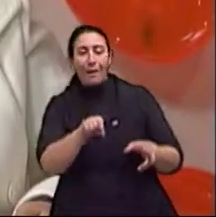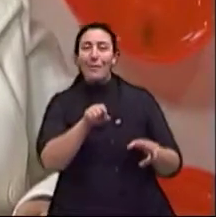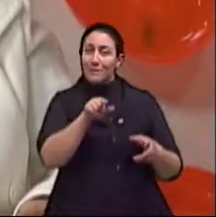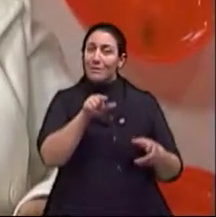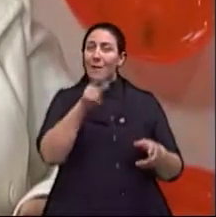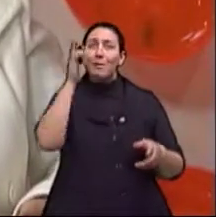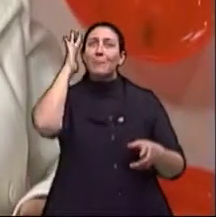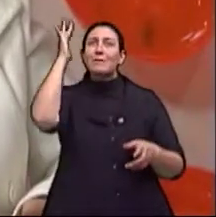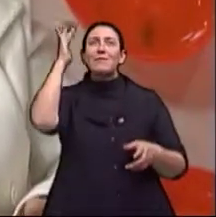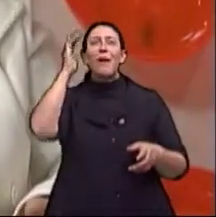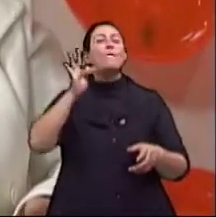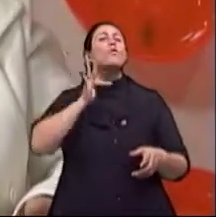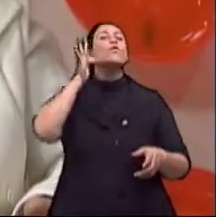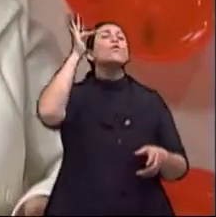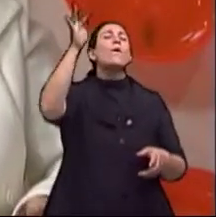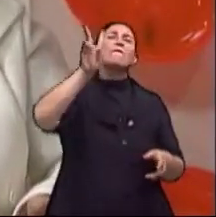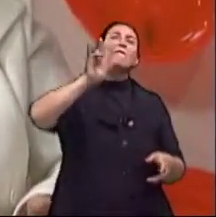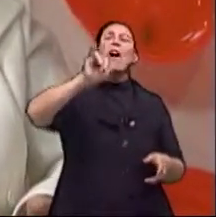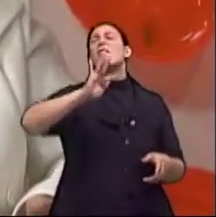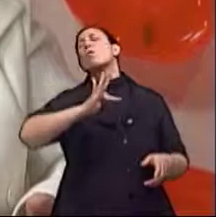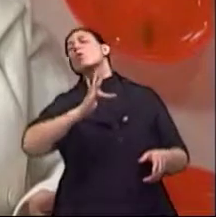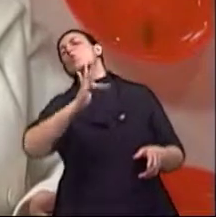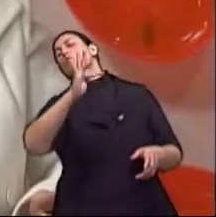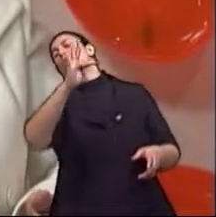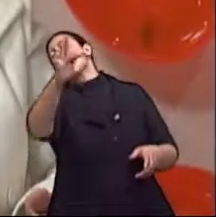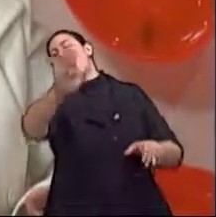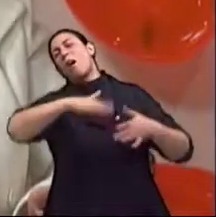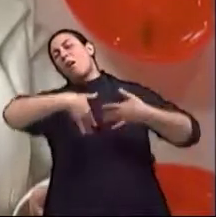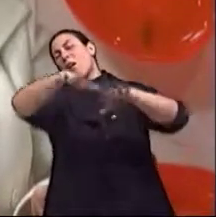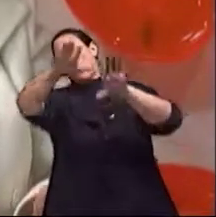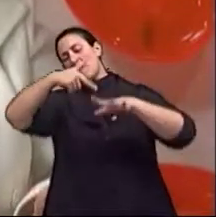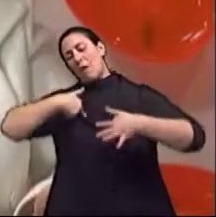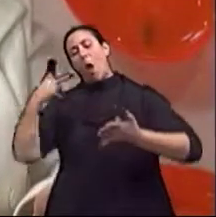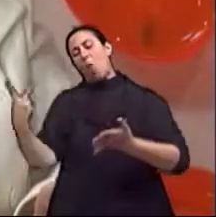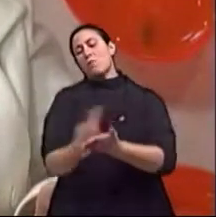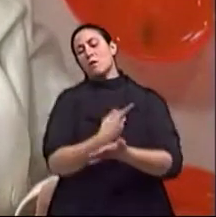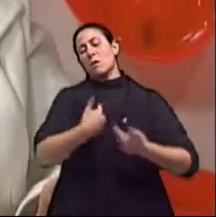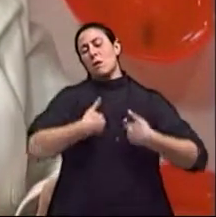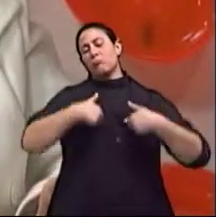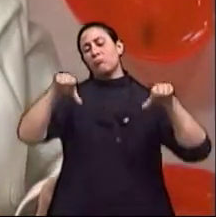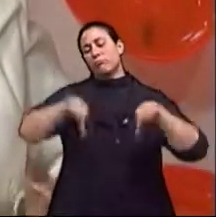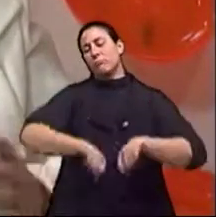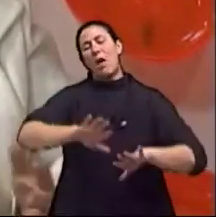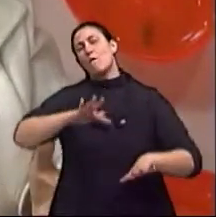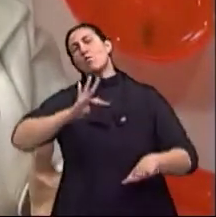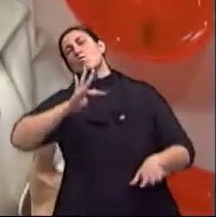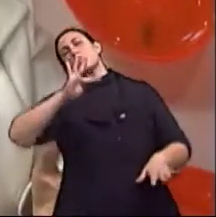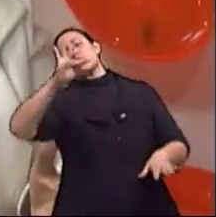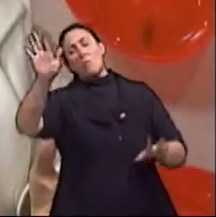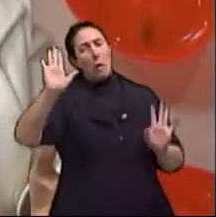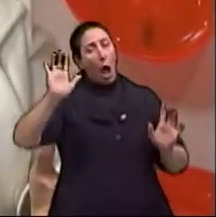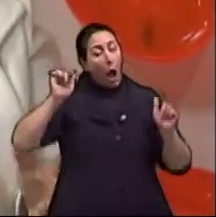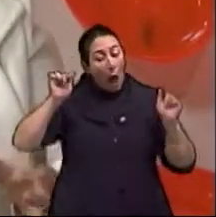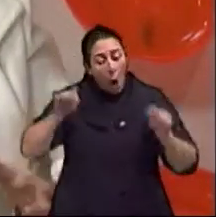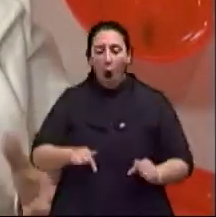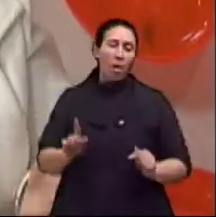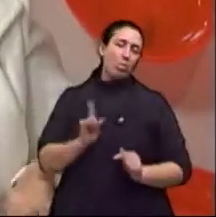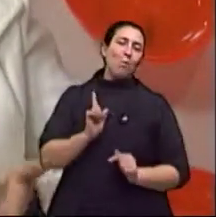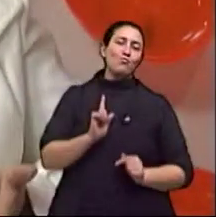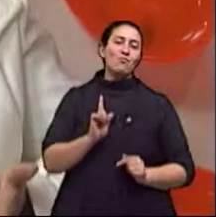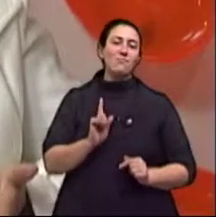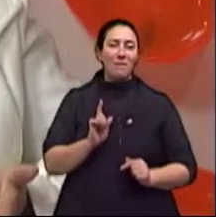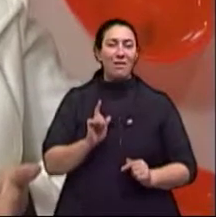isso só vai acontecer lá na frente lá no futuro lá no final da vida e que também necessariamente